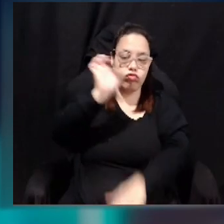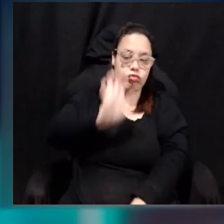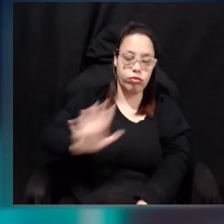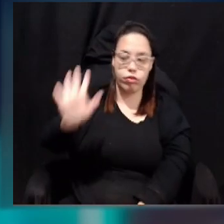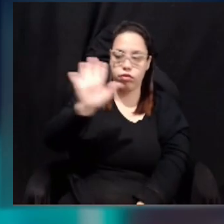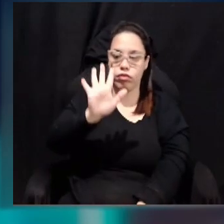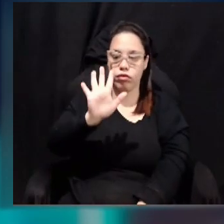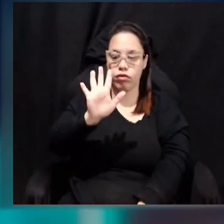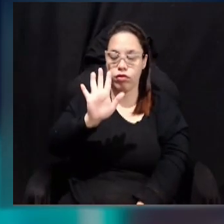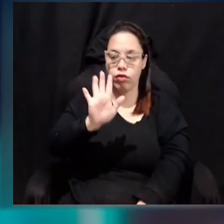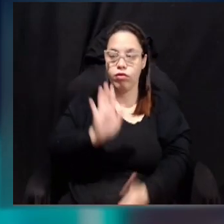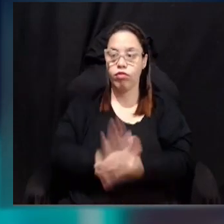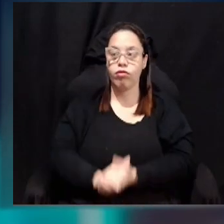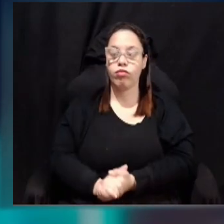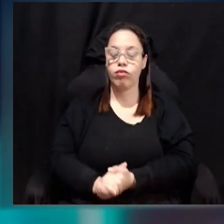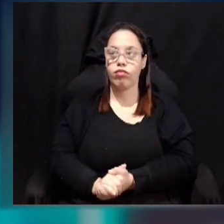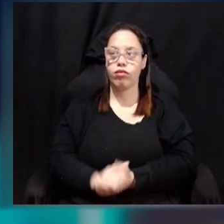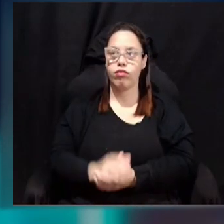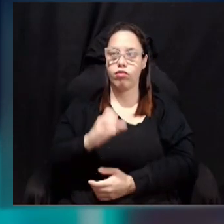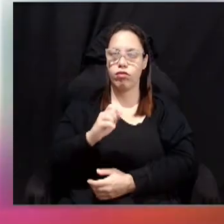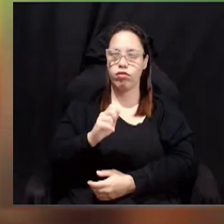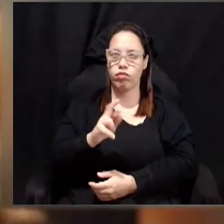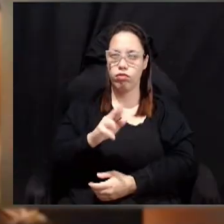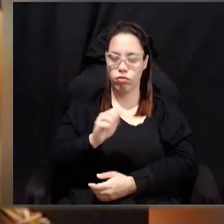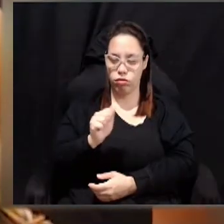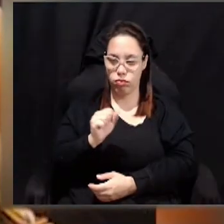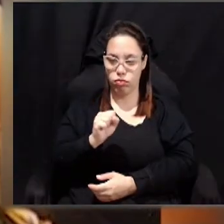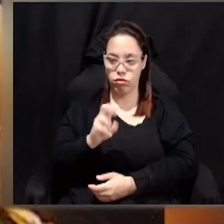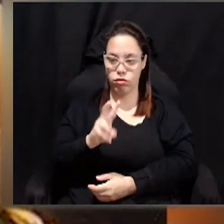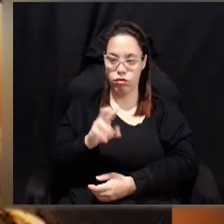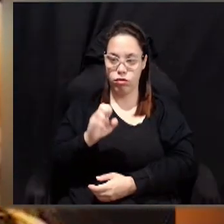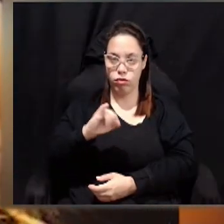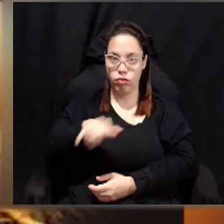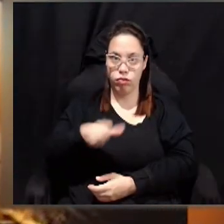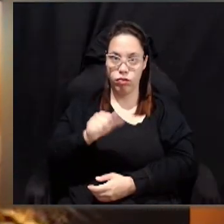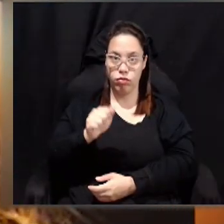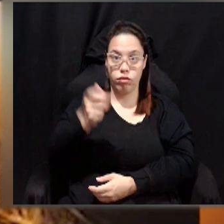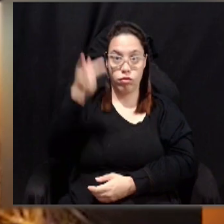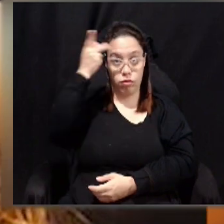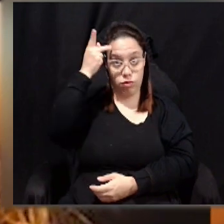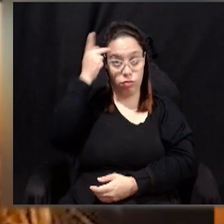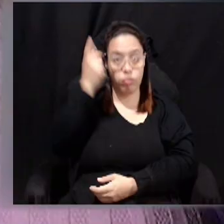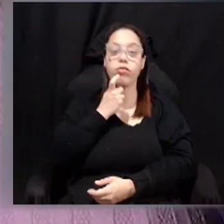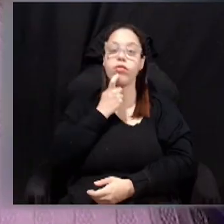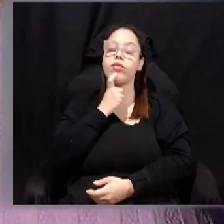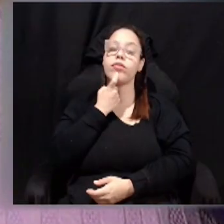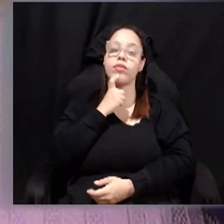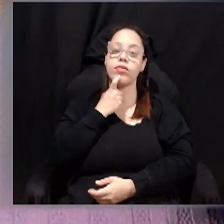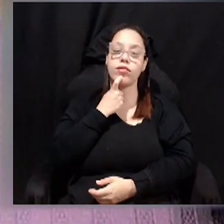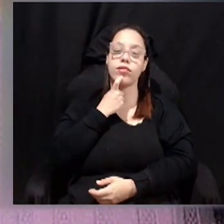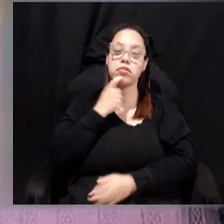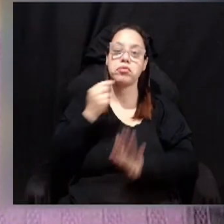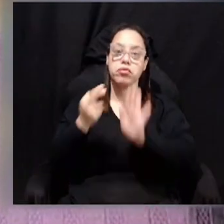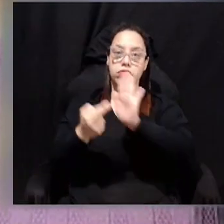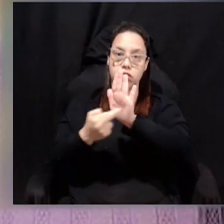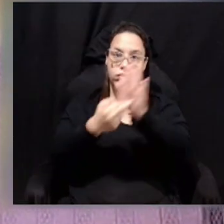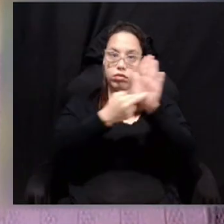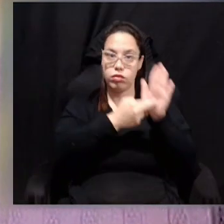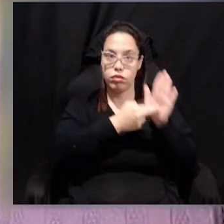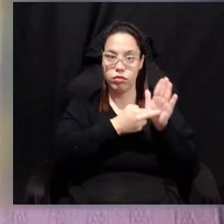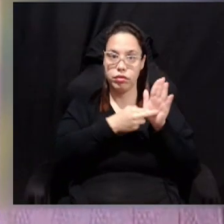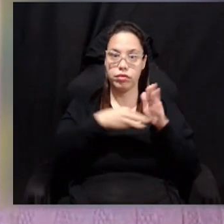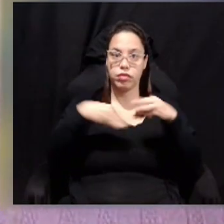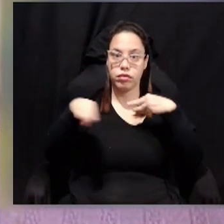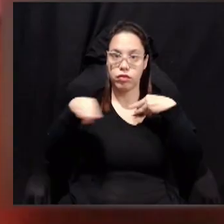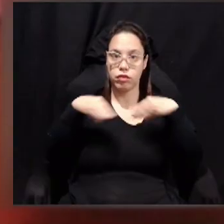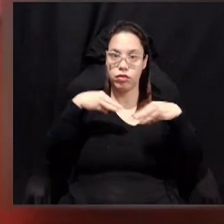Billboard, Caras e Veja São Paulo. Campineira é uma das maiores representantes da música eletrônica